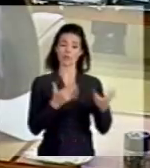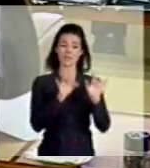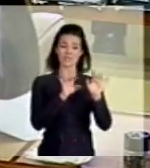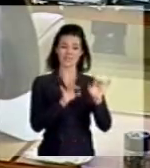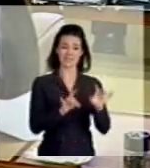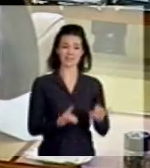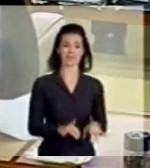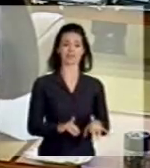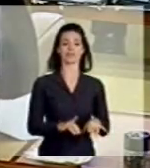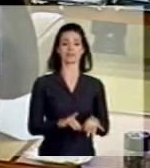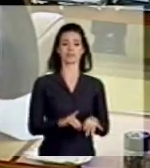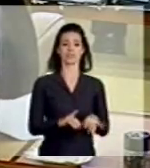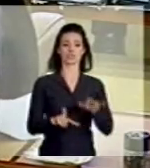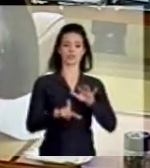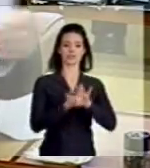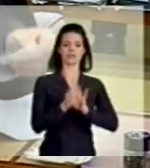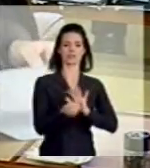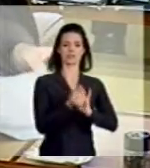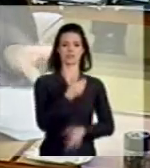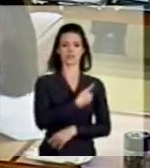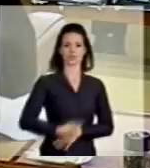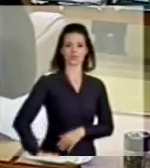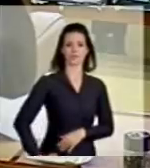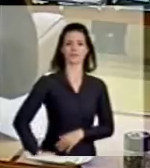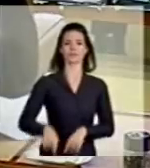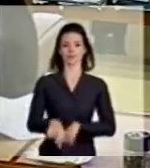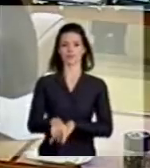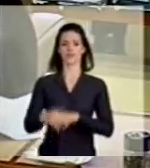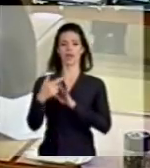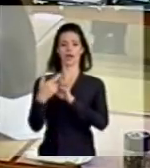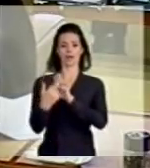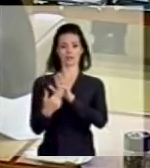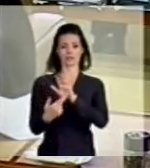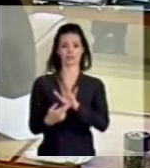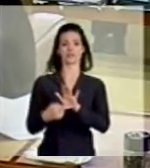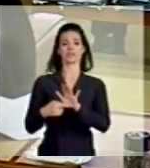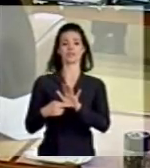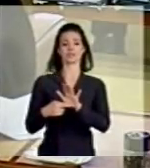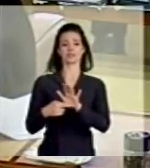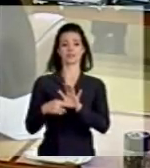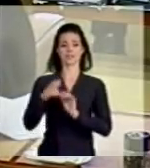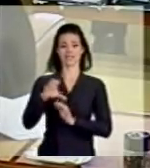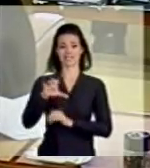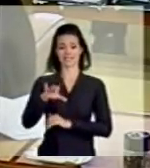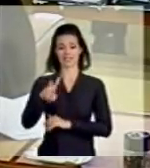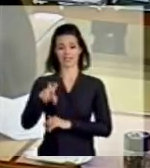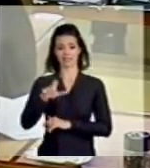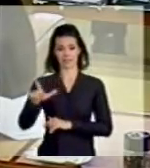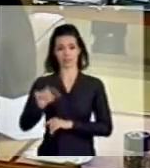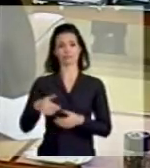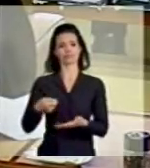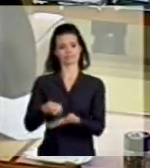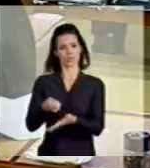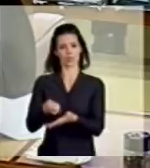Lei de Registros Públicos, a alteração de nome no registro civil já exige autorização judicial para todos. Artigo